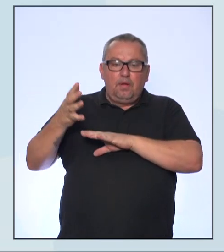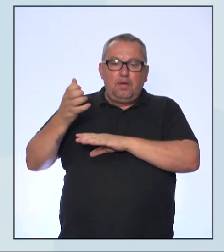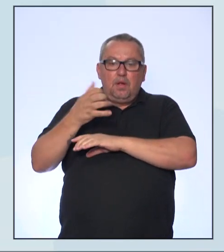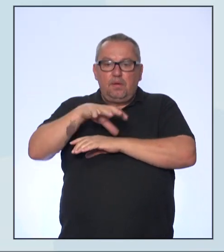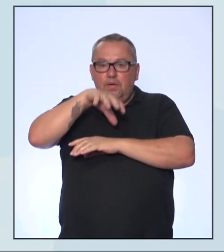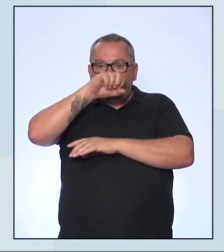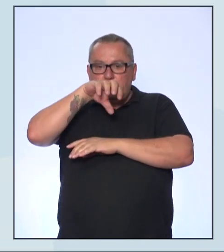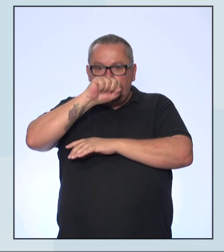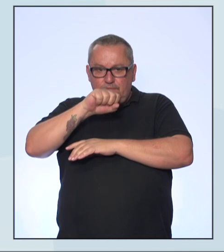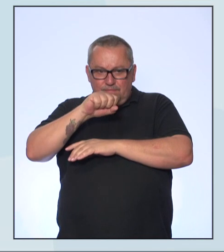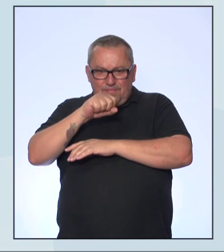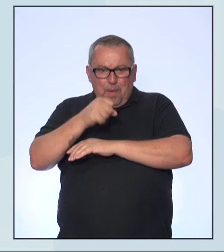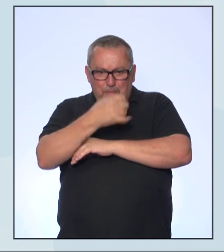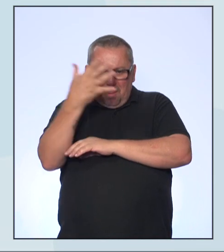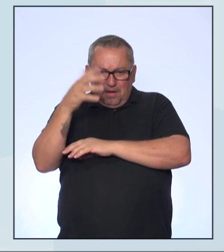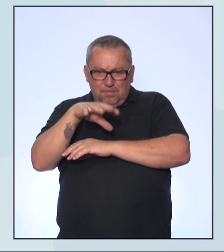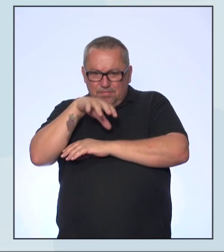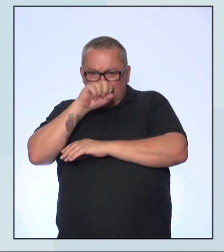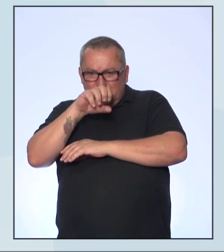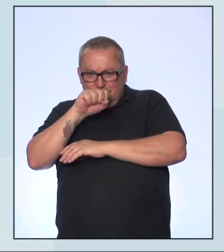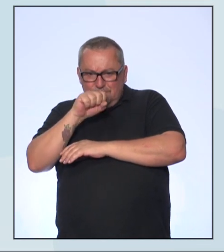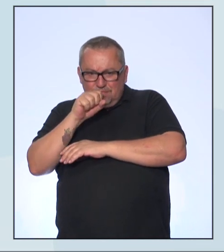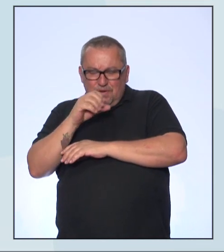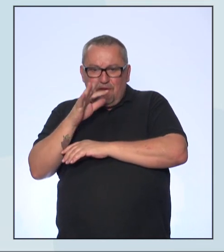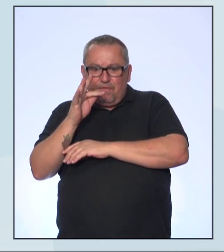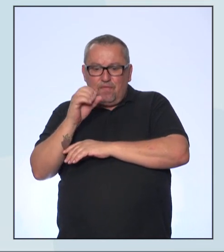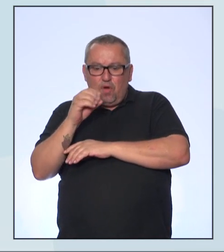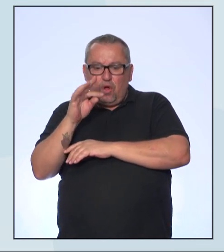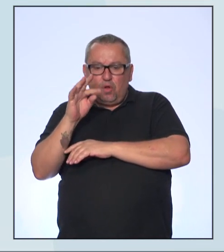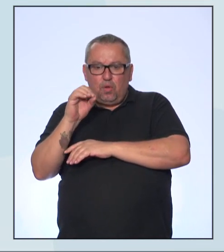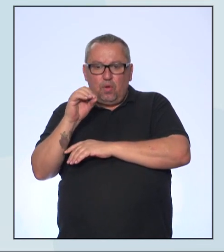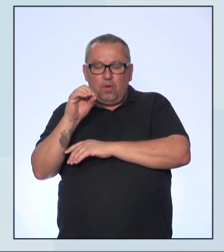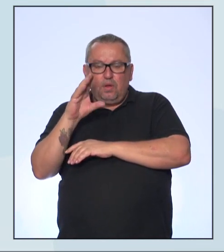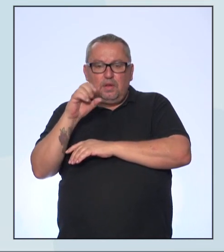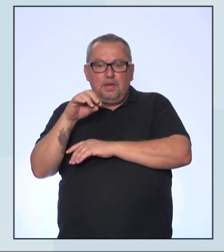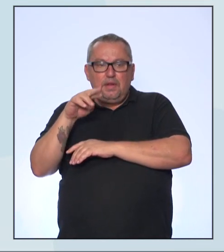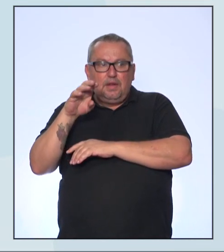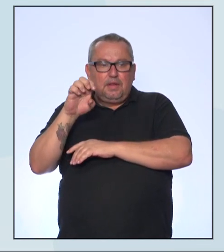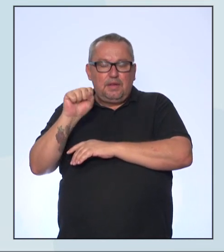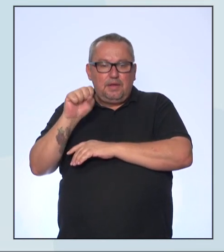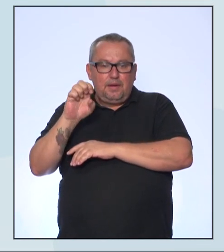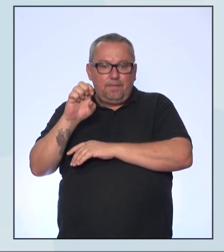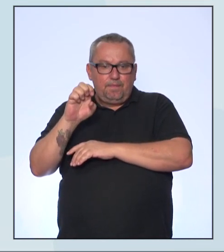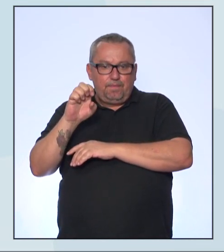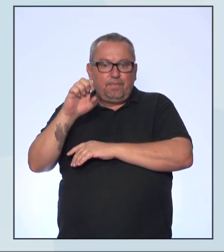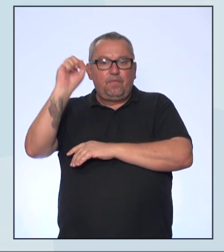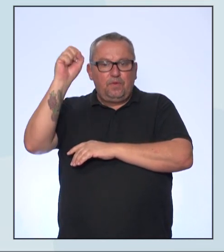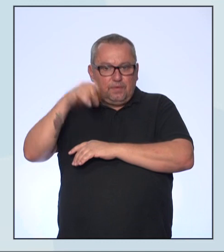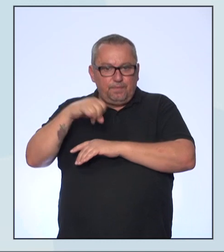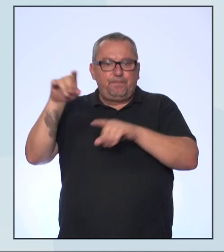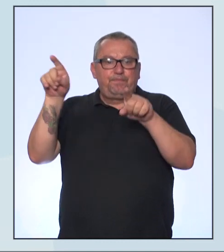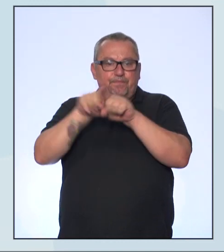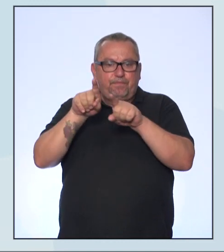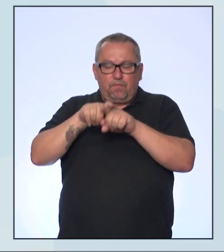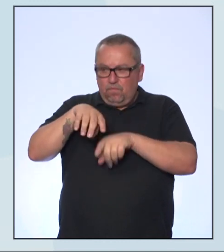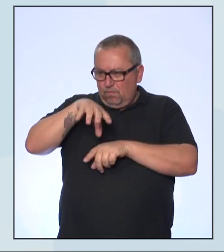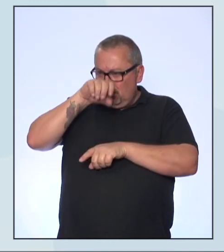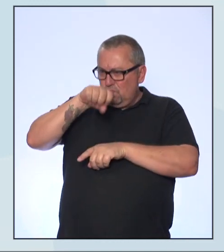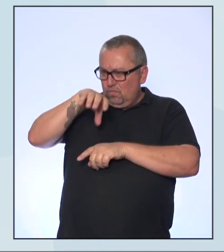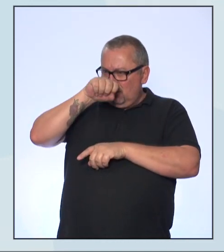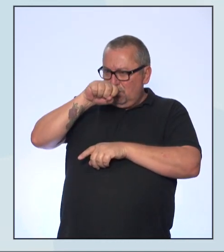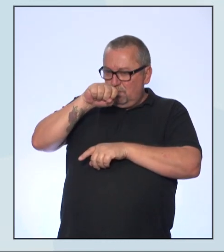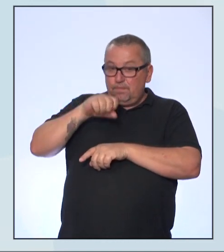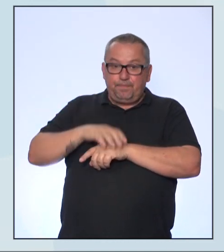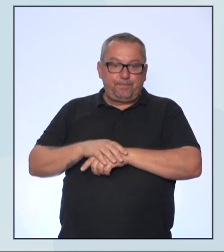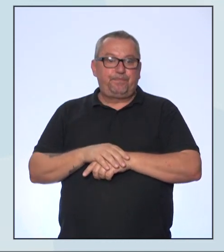respirarem. Mas as plantas não fazem fotossíntese? Sim, fazem, mas elas também respiram? Vamos